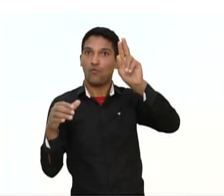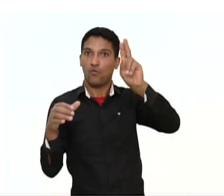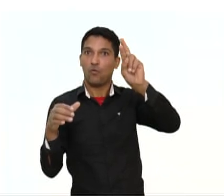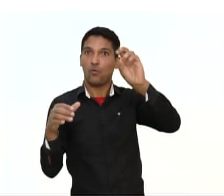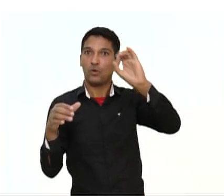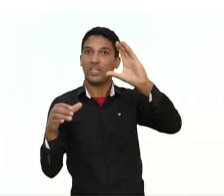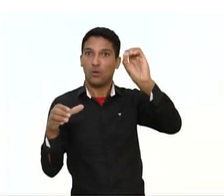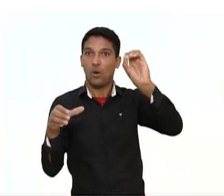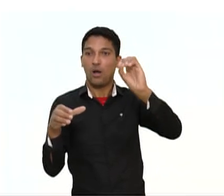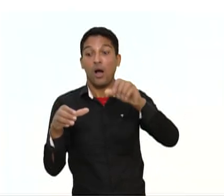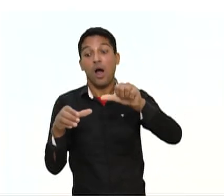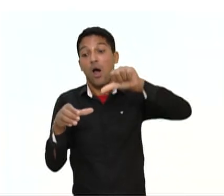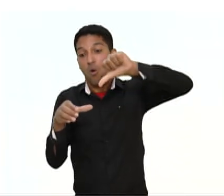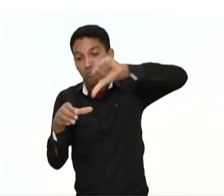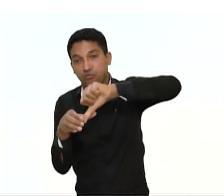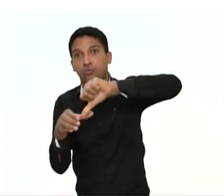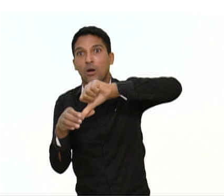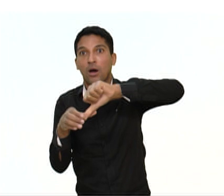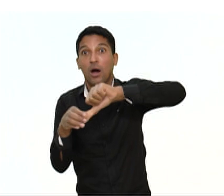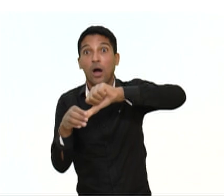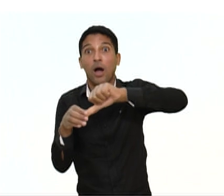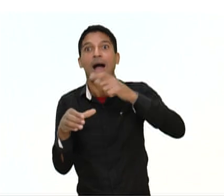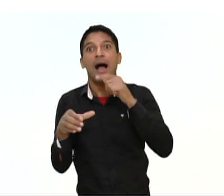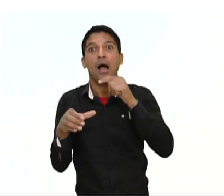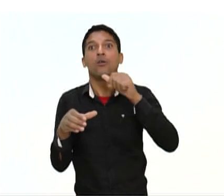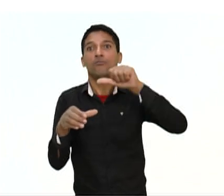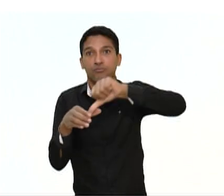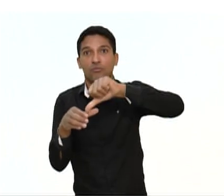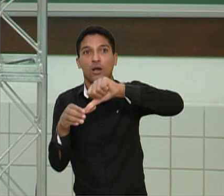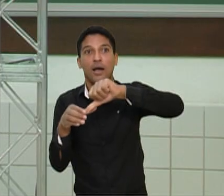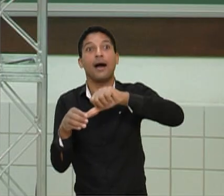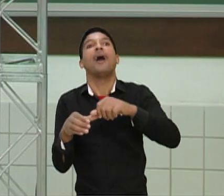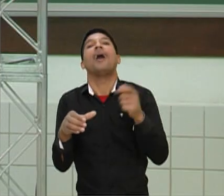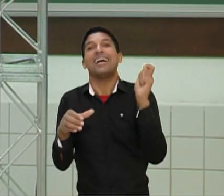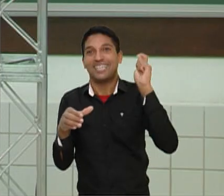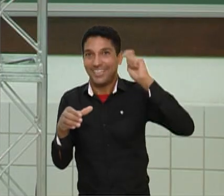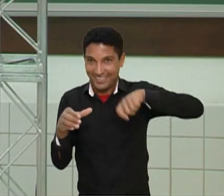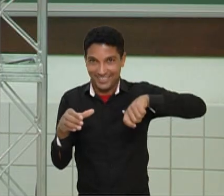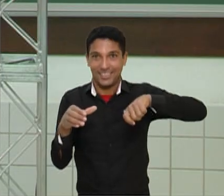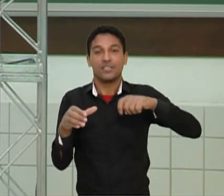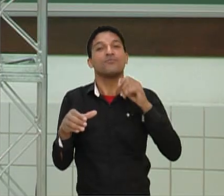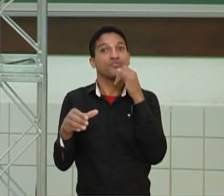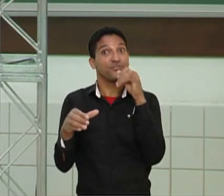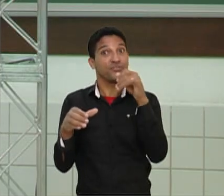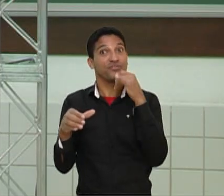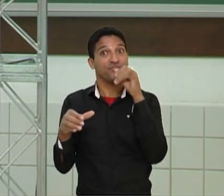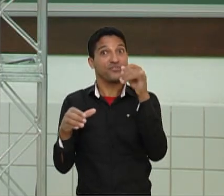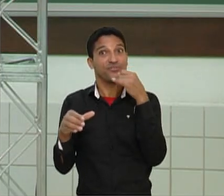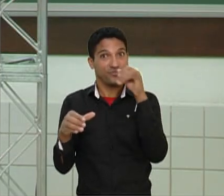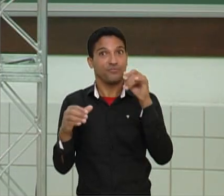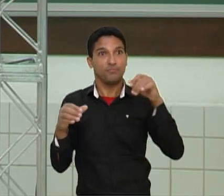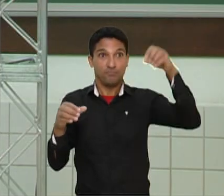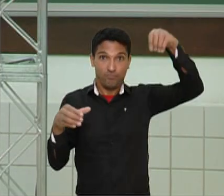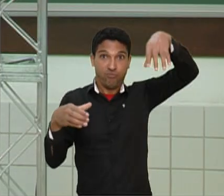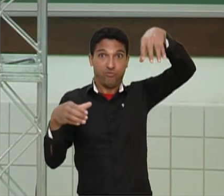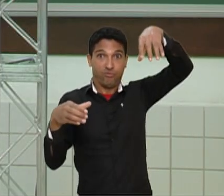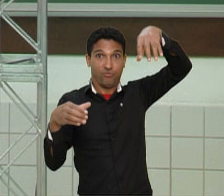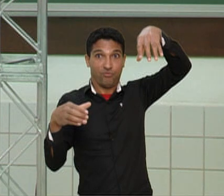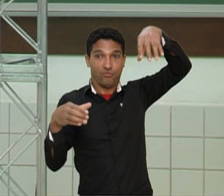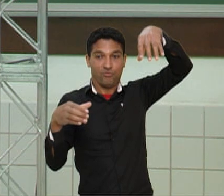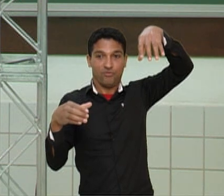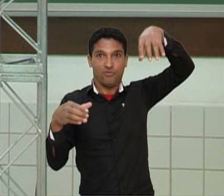sistema, sim, ele conduz corrente elétrica. E a partir disso, né,